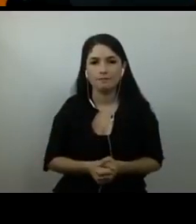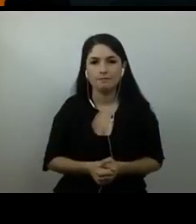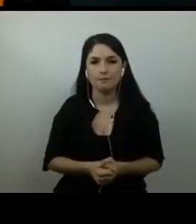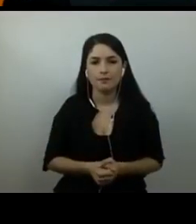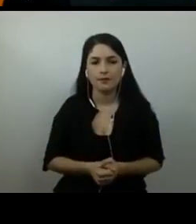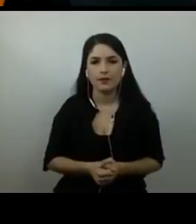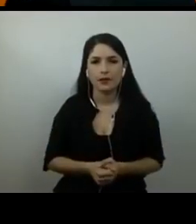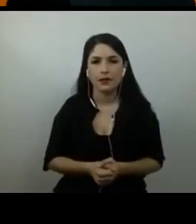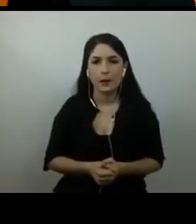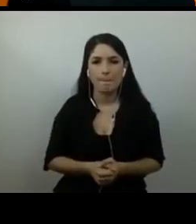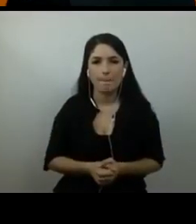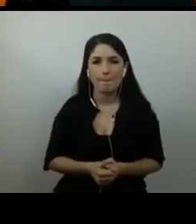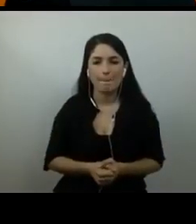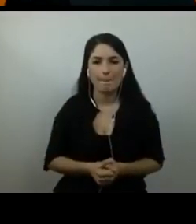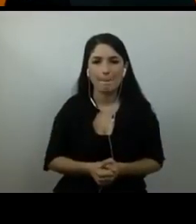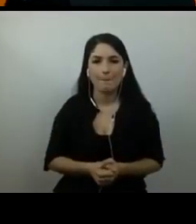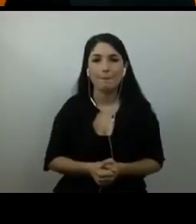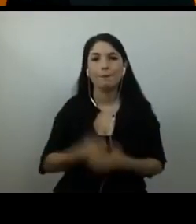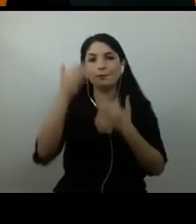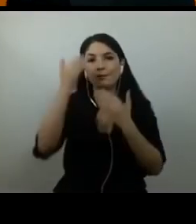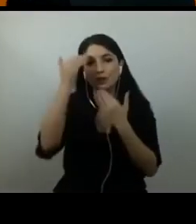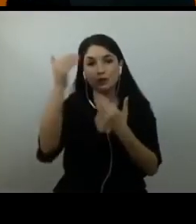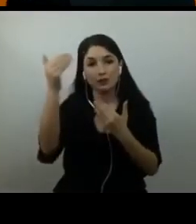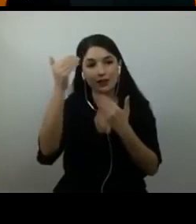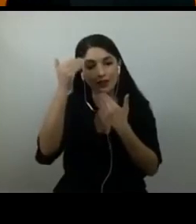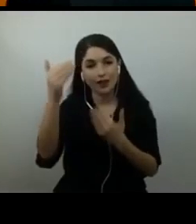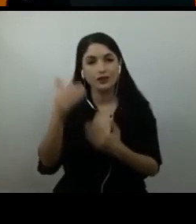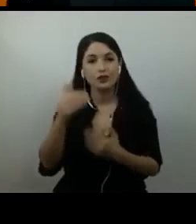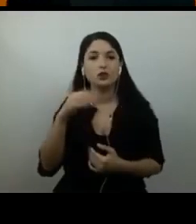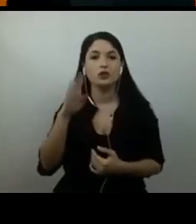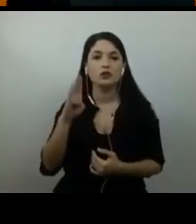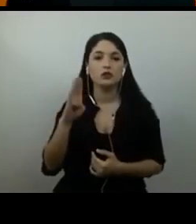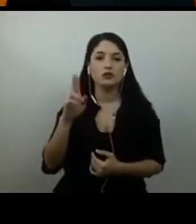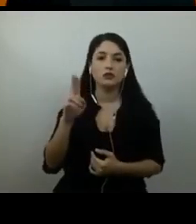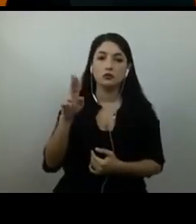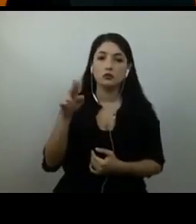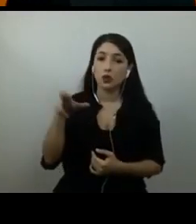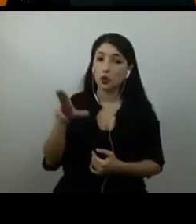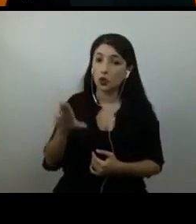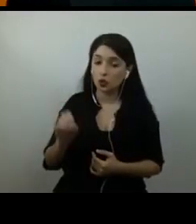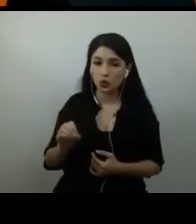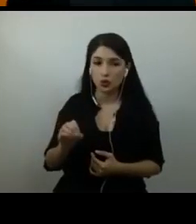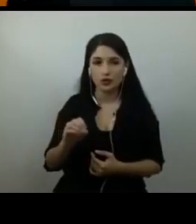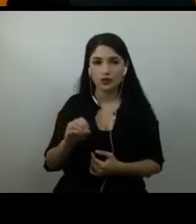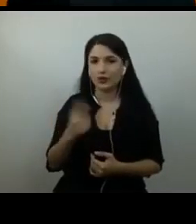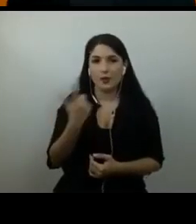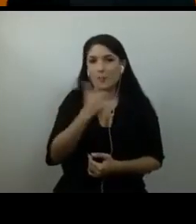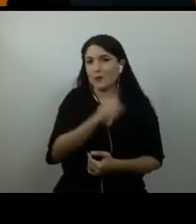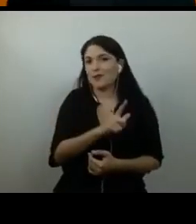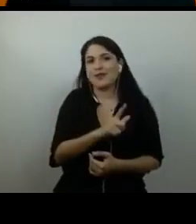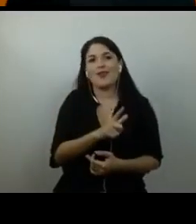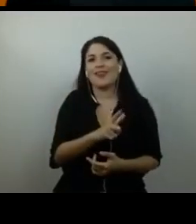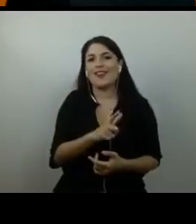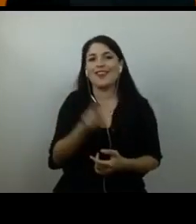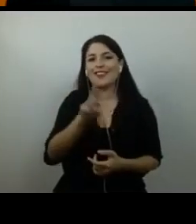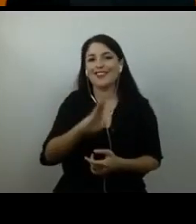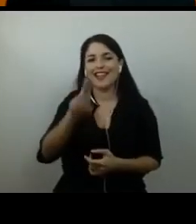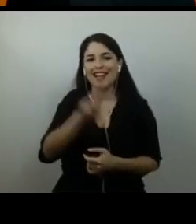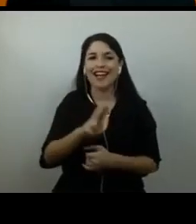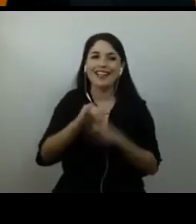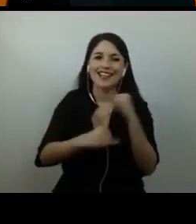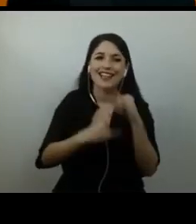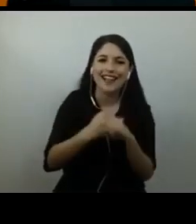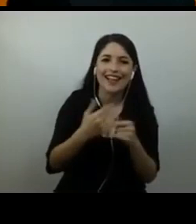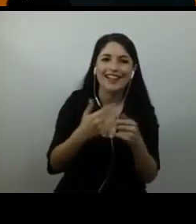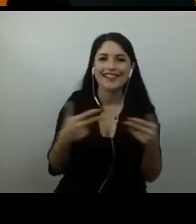Agora foi. Muito obrigado, querido Bruno. A gente com certeza não ia saber brincar com essas ferramentas todas, então seu trabalho tem sido super valioso. Bom,